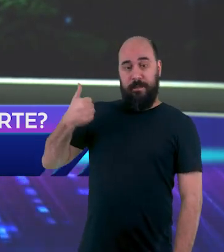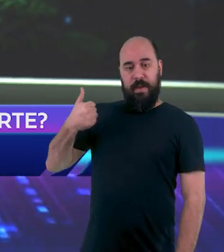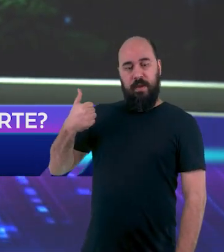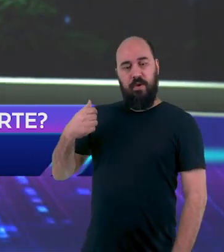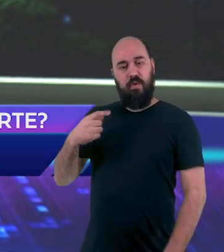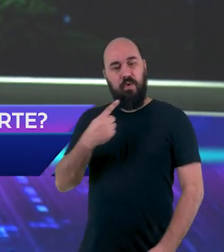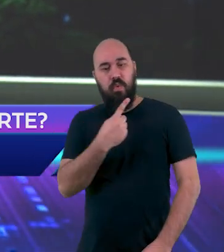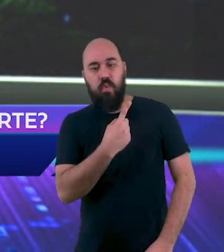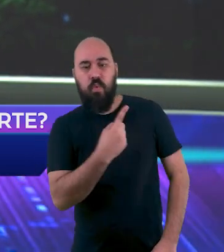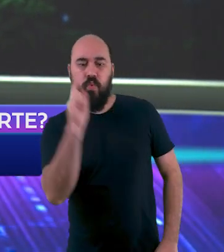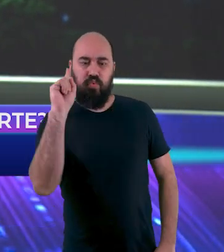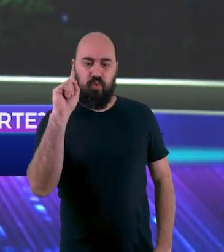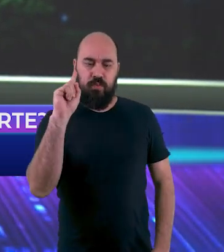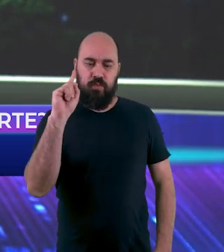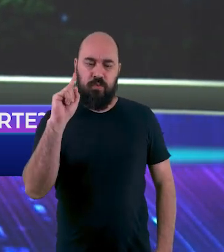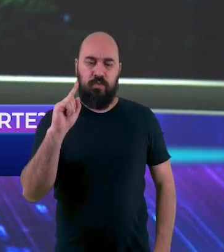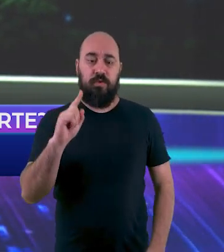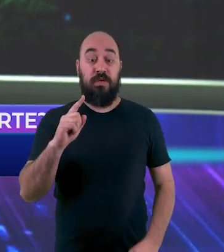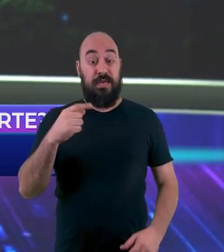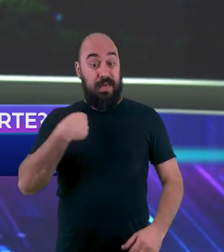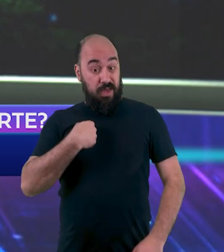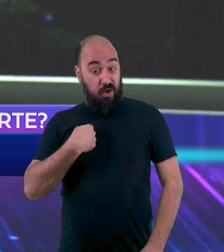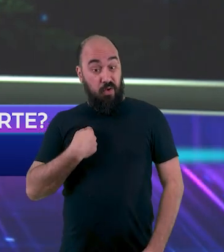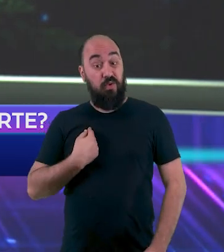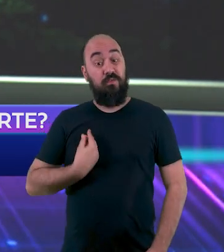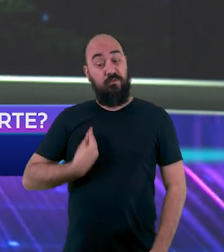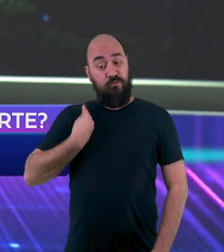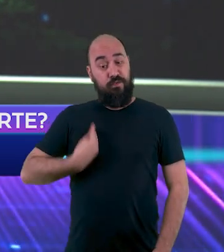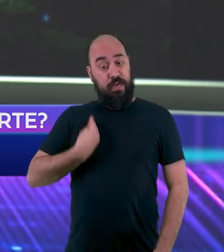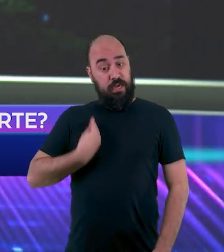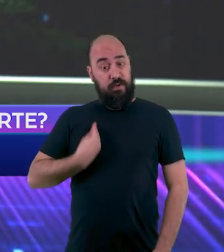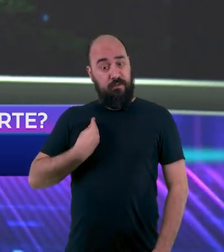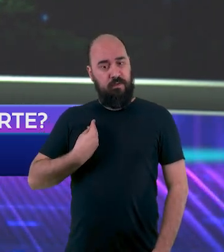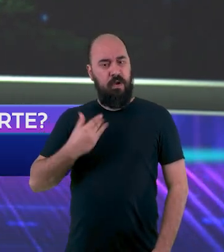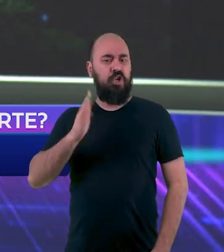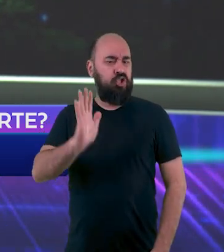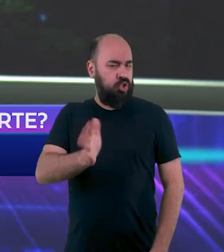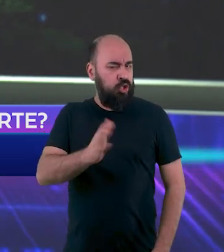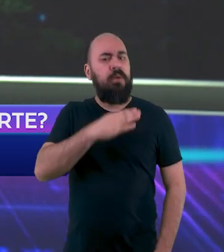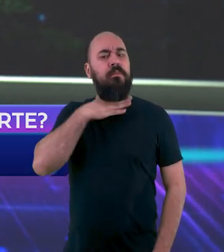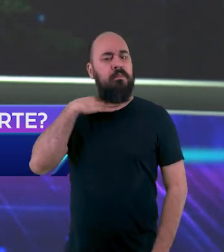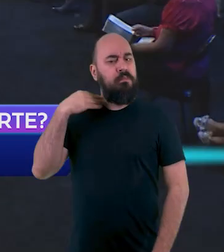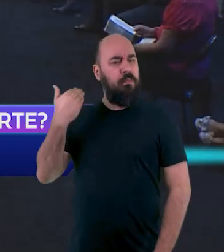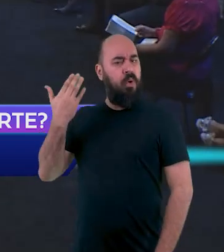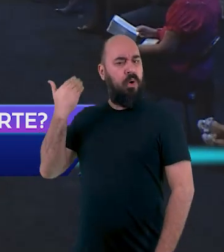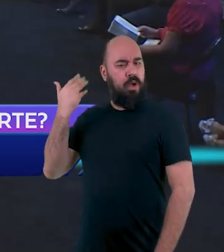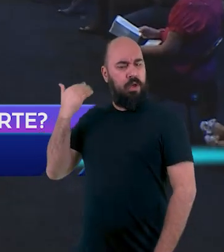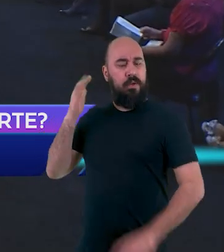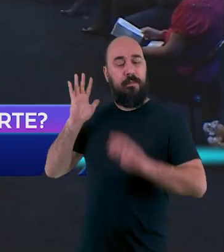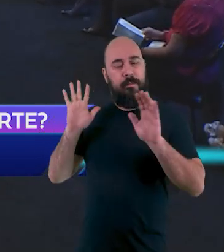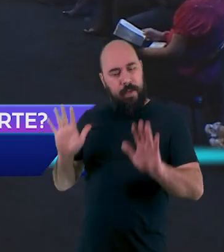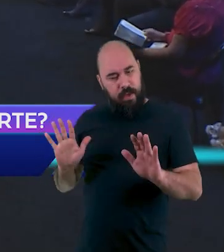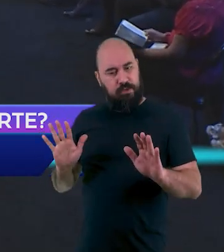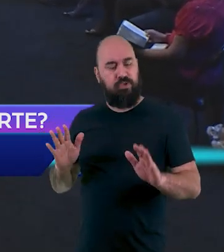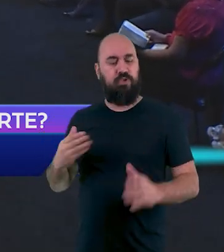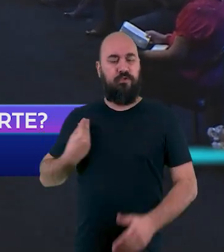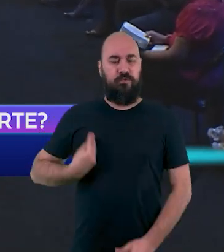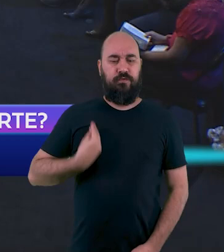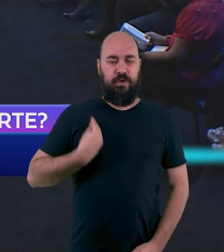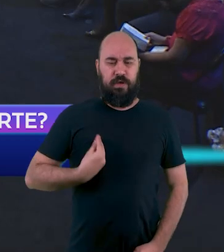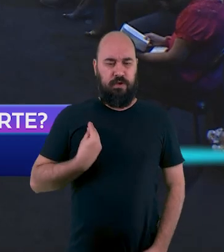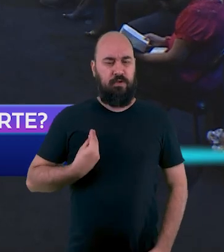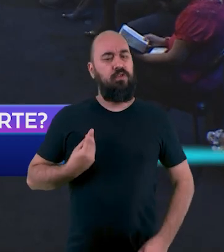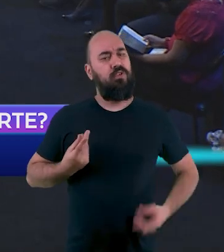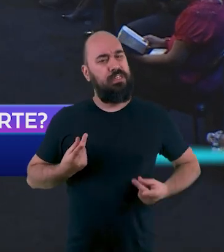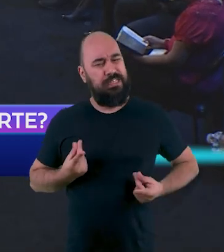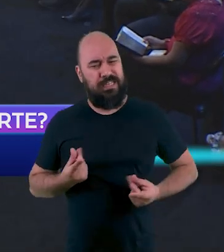18. E aquele que vive, estive morto, mas eis que estou vivo pelo século dos séculos e tenho as